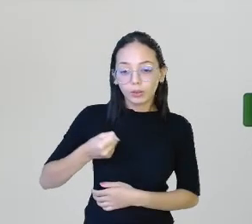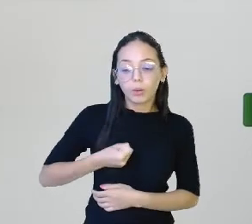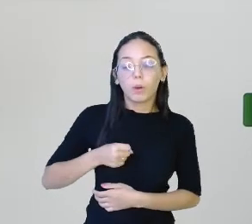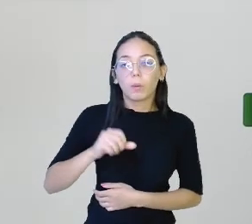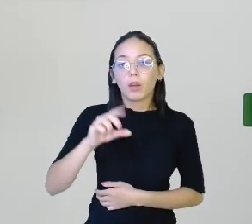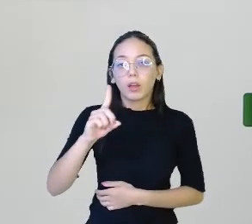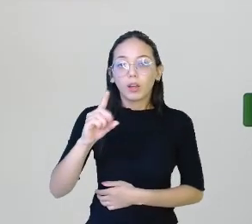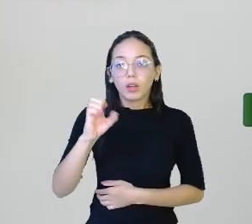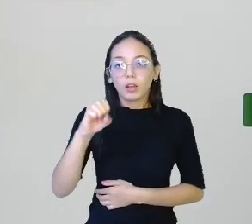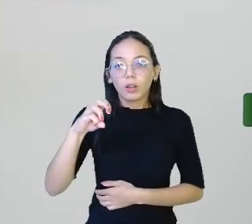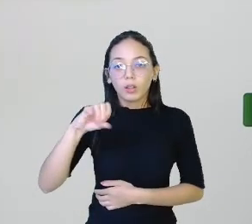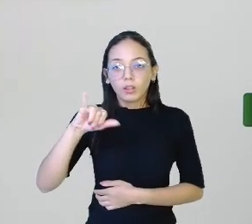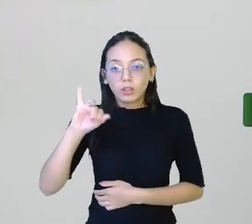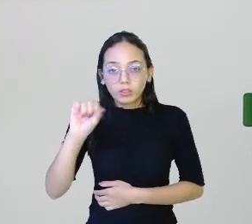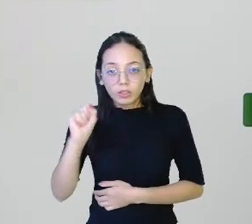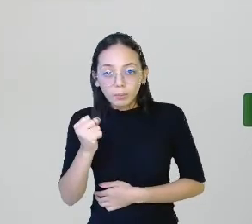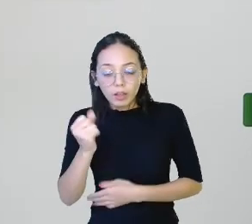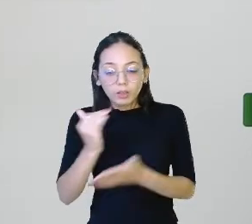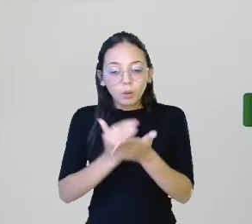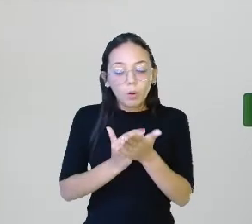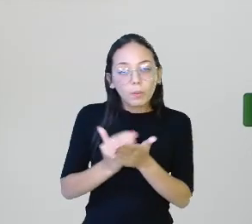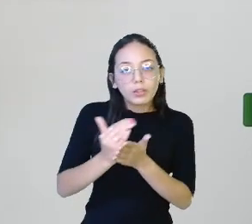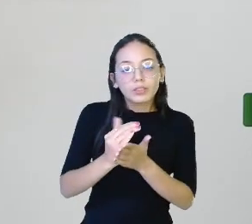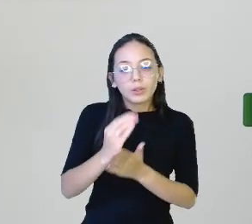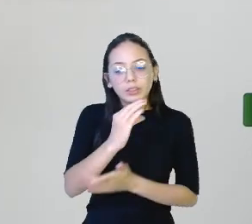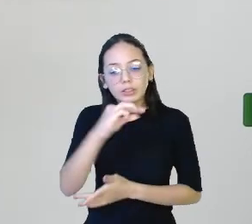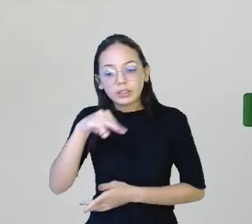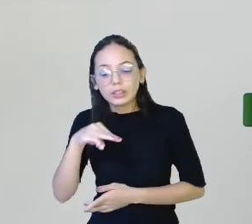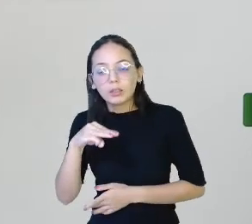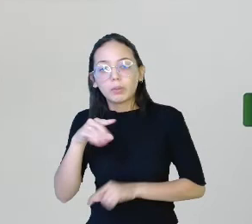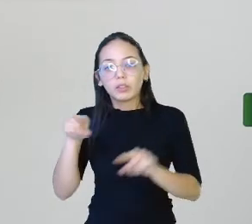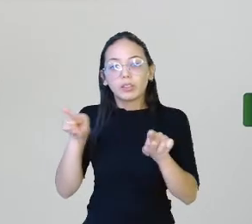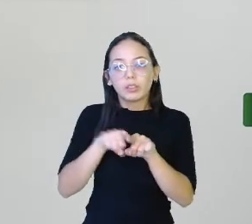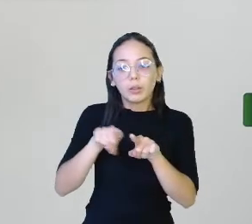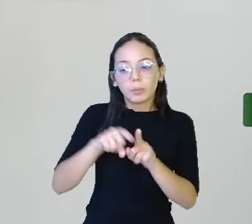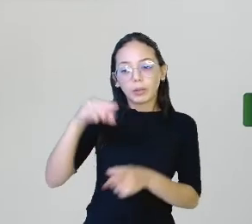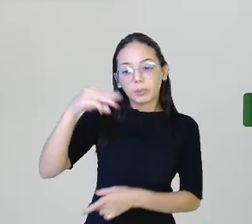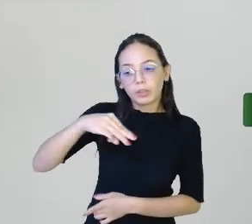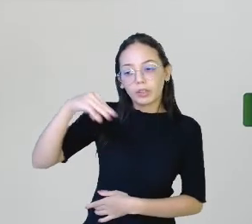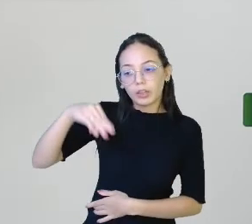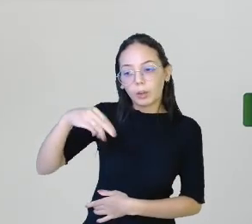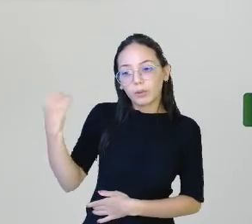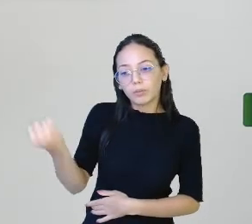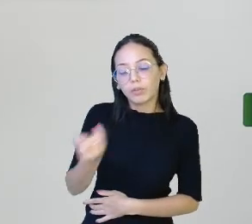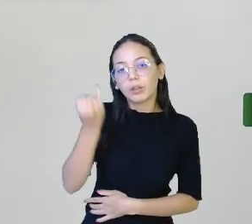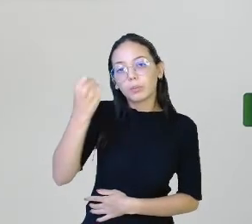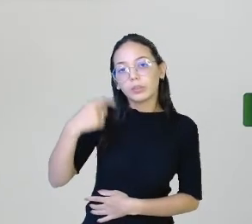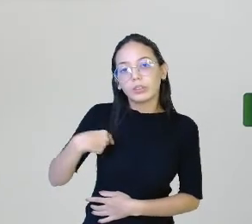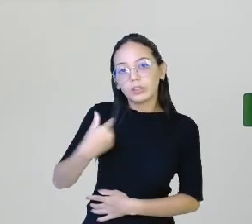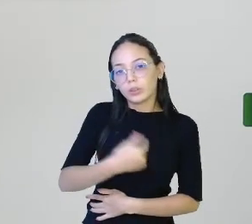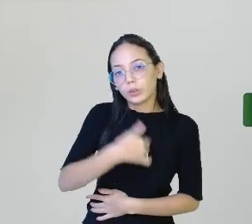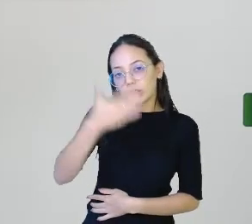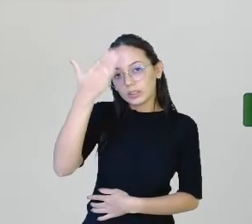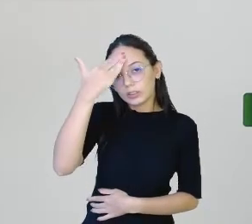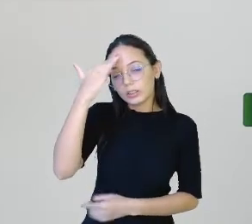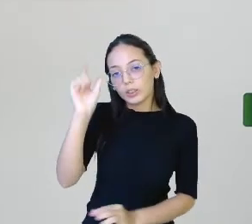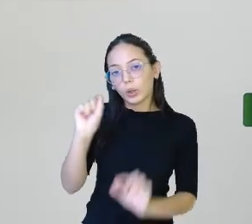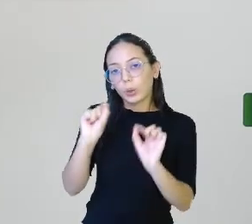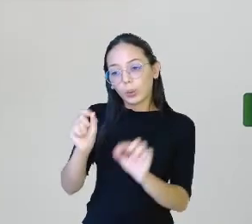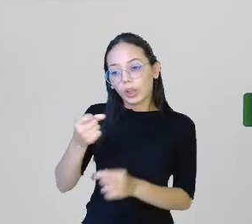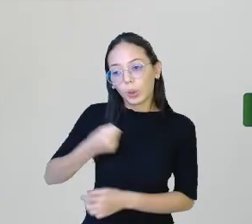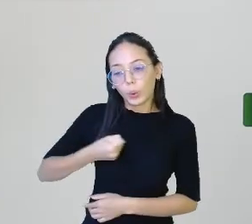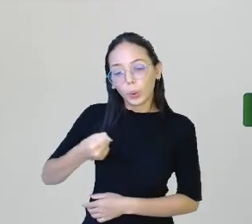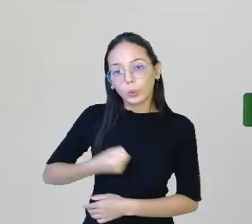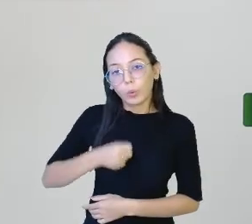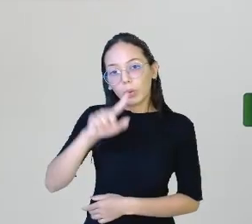né? Para a gente conseguir entrar nessa questão dos centímetros e milímetros, foi importantíssimo a gente entender que os números decimais,